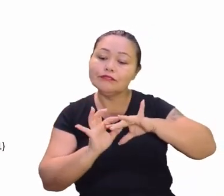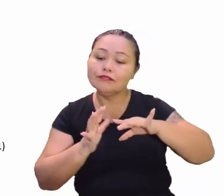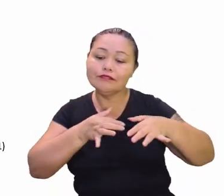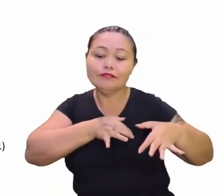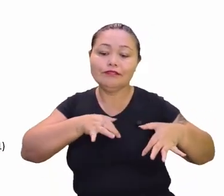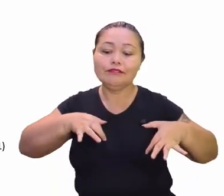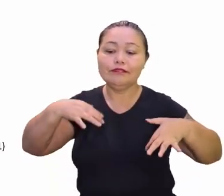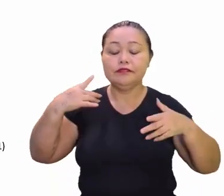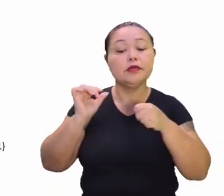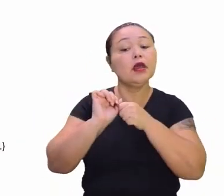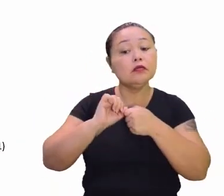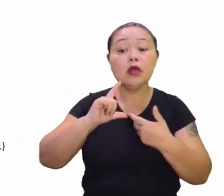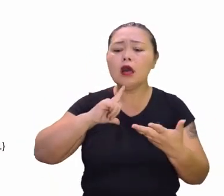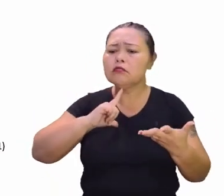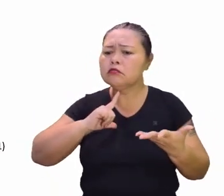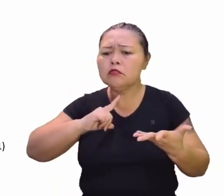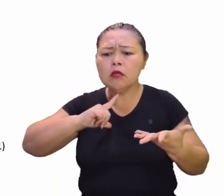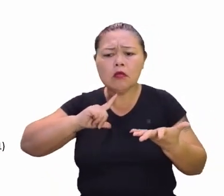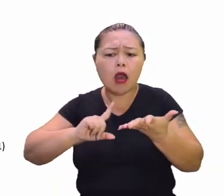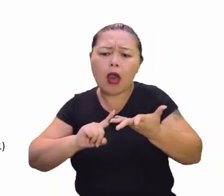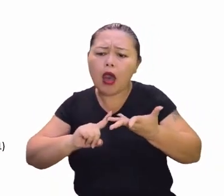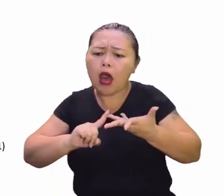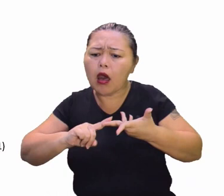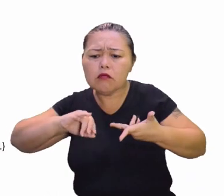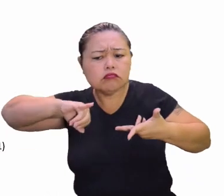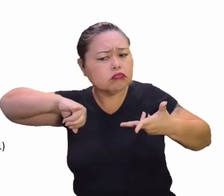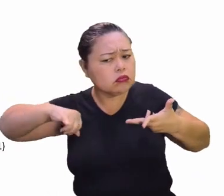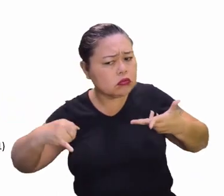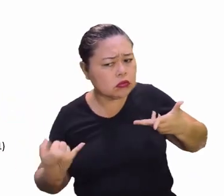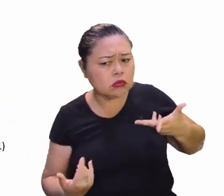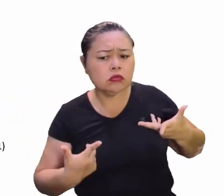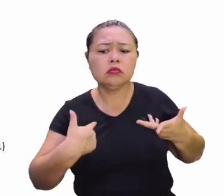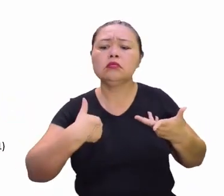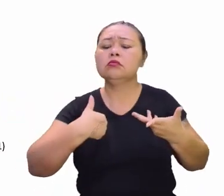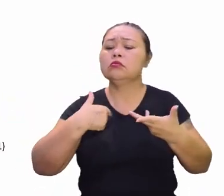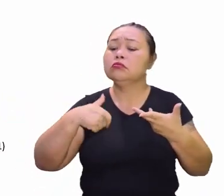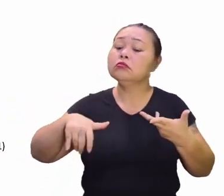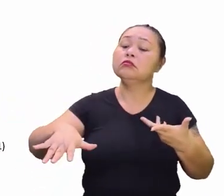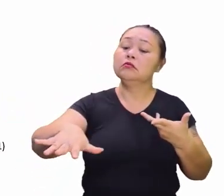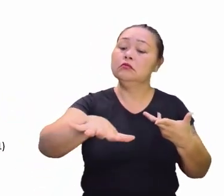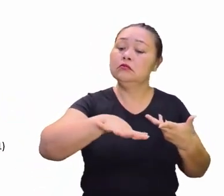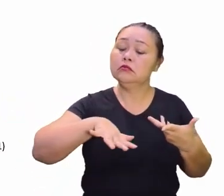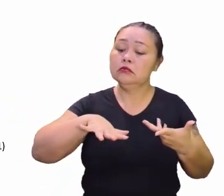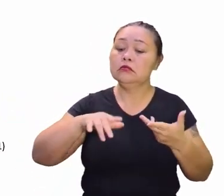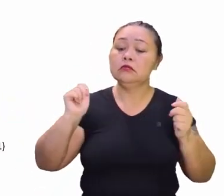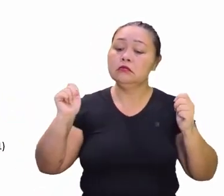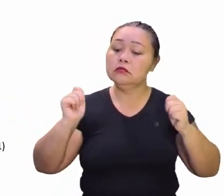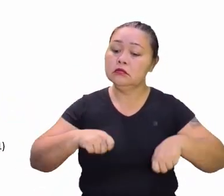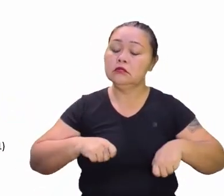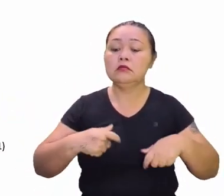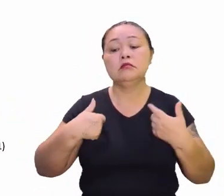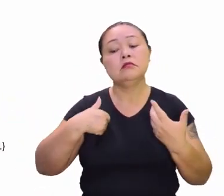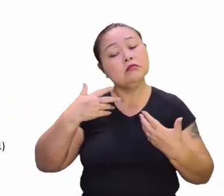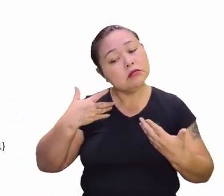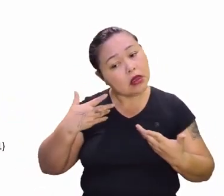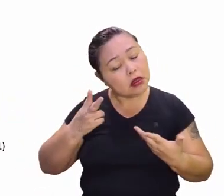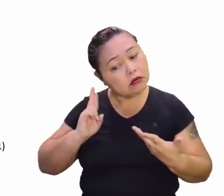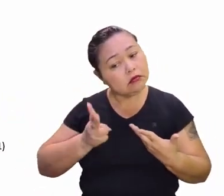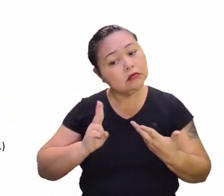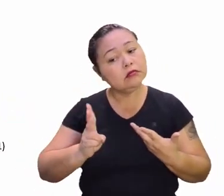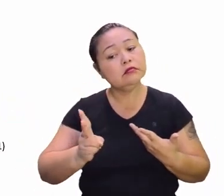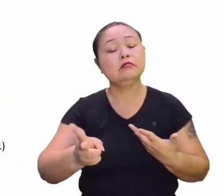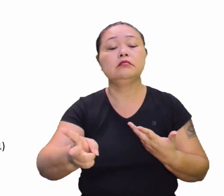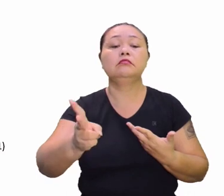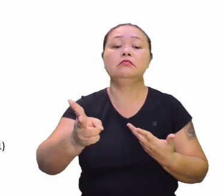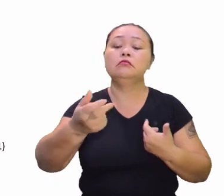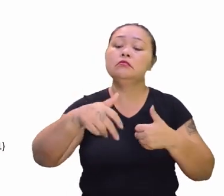várias maneiras de aproveitar esse recurso lá daquele determinado espaço para que ele possa se tornar perene ali, né?